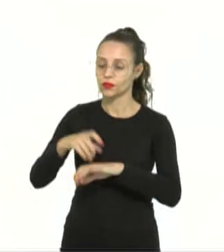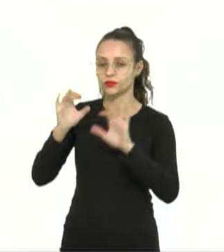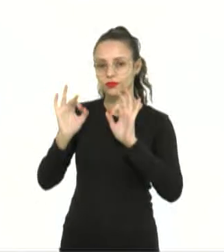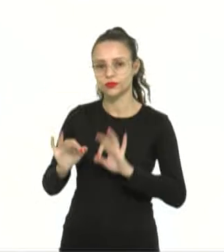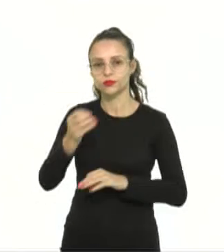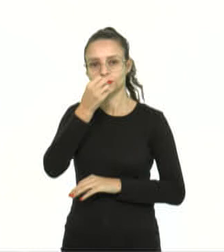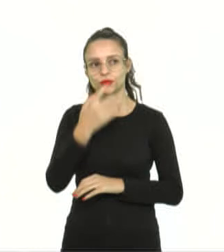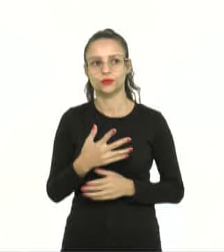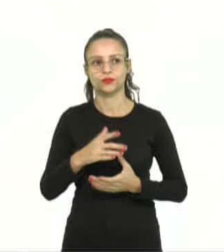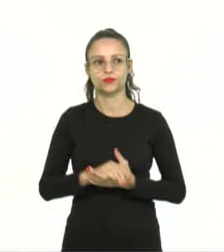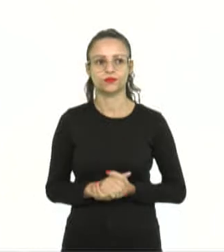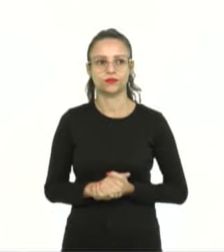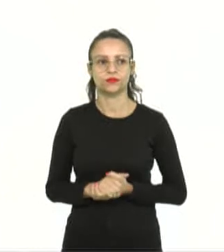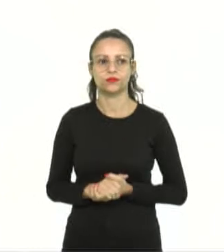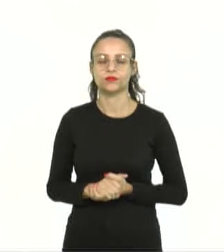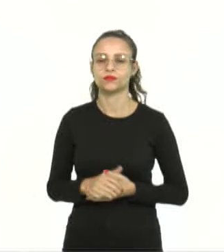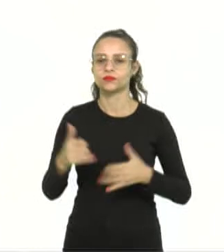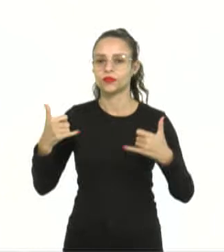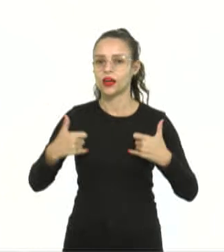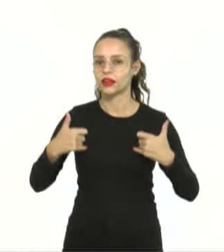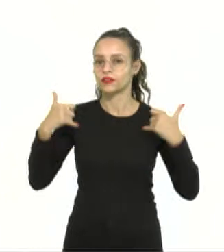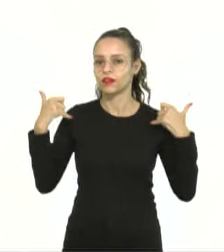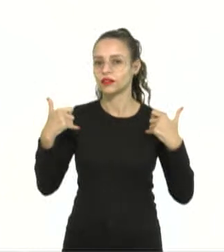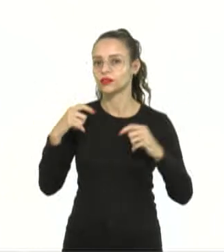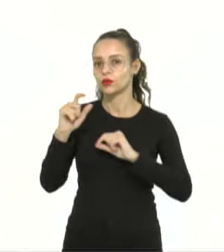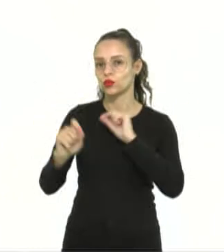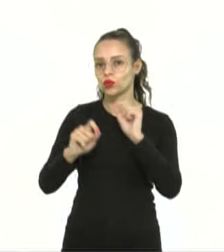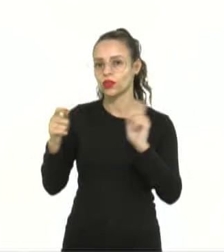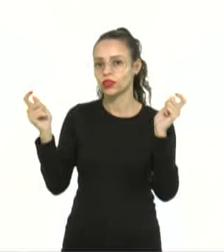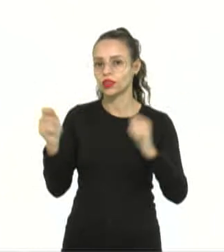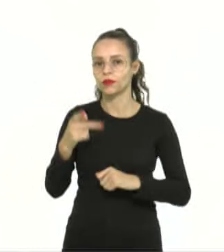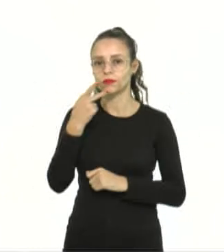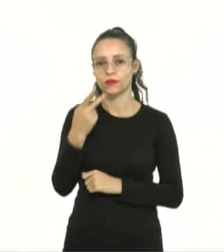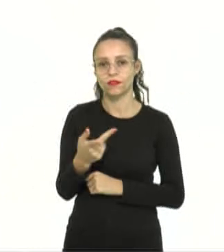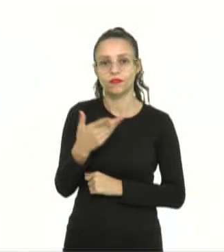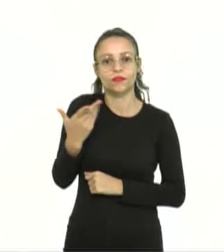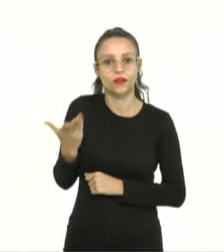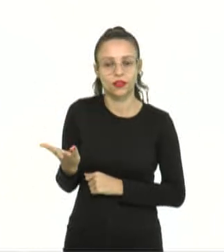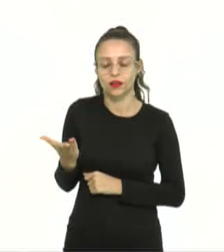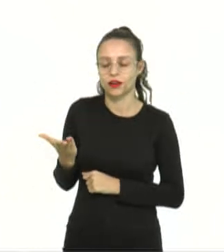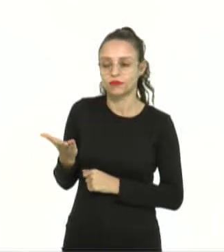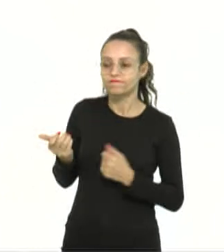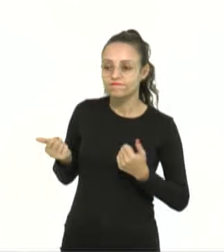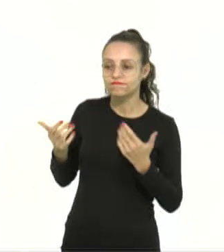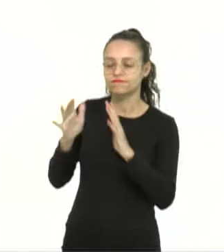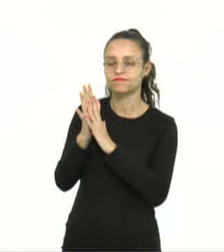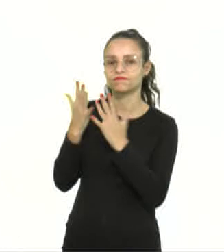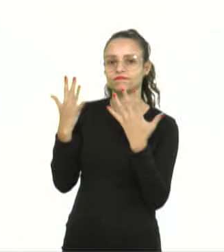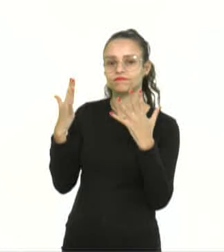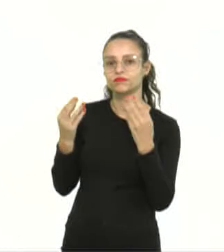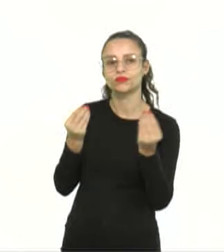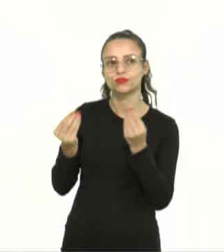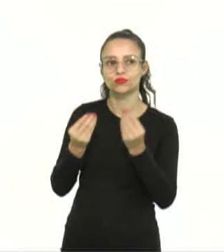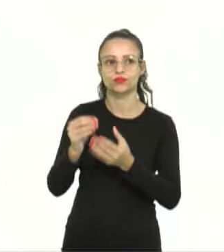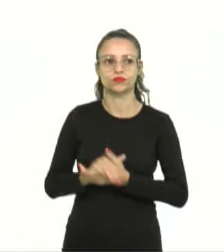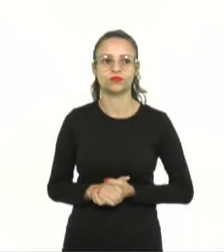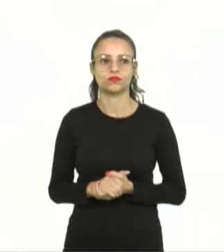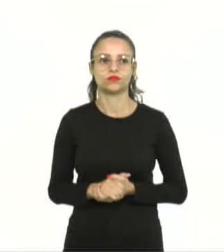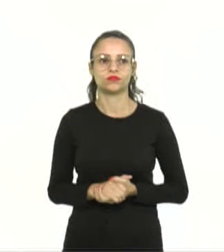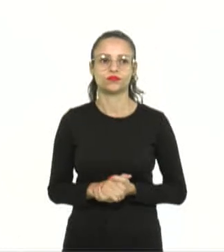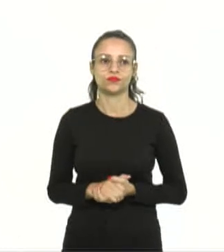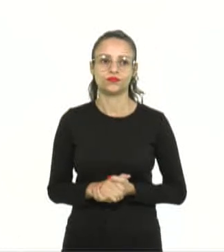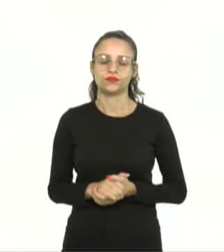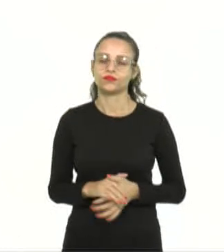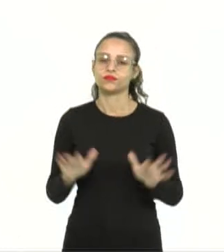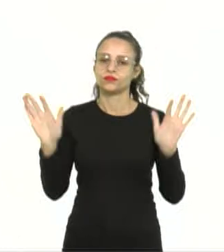um cumpleaños, num aniversário, o que você pode dizer aí para o aniversariante?